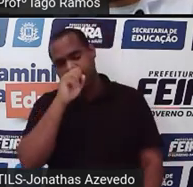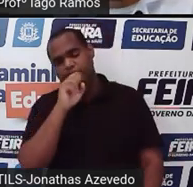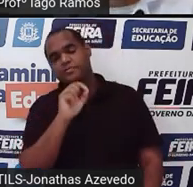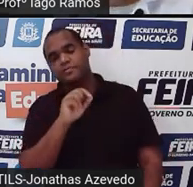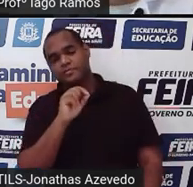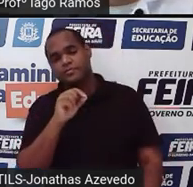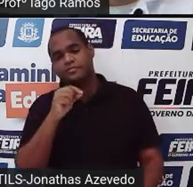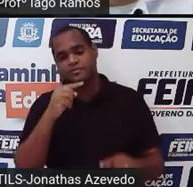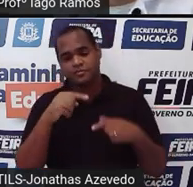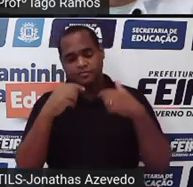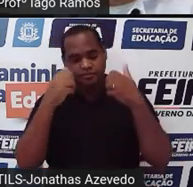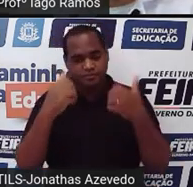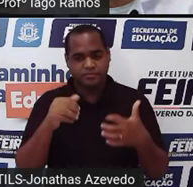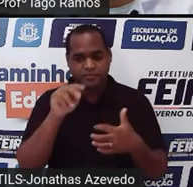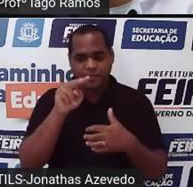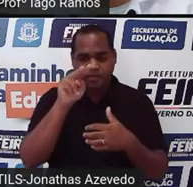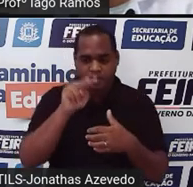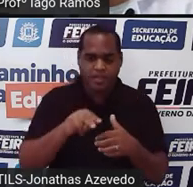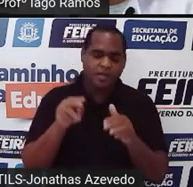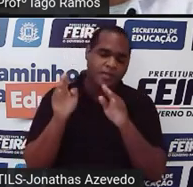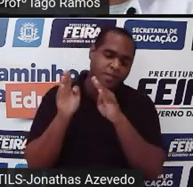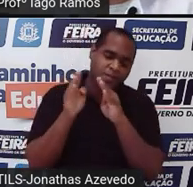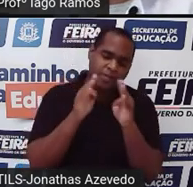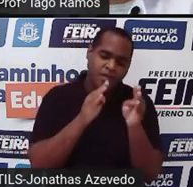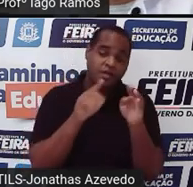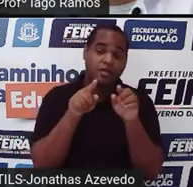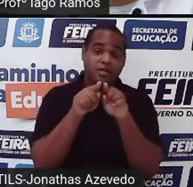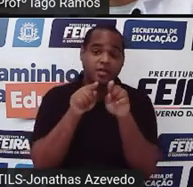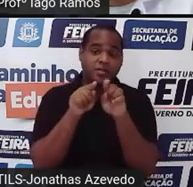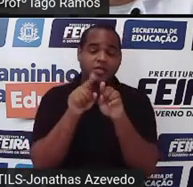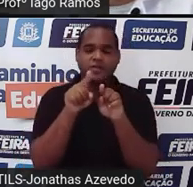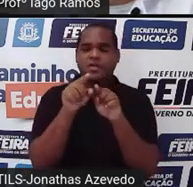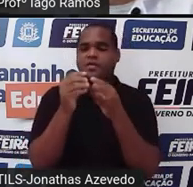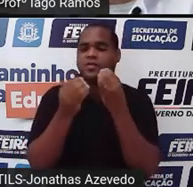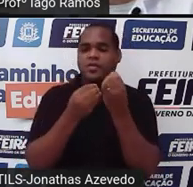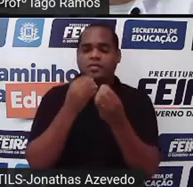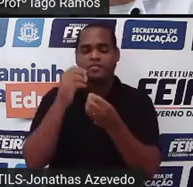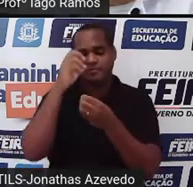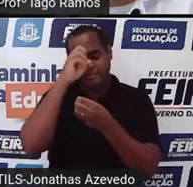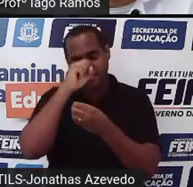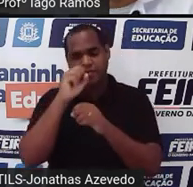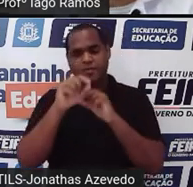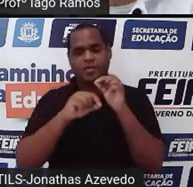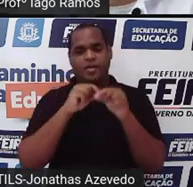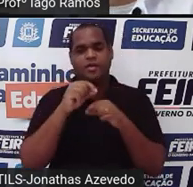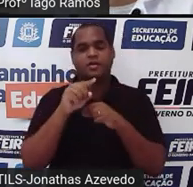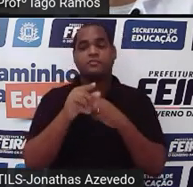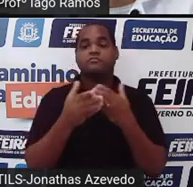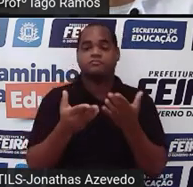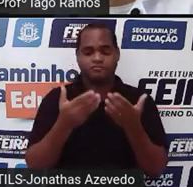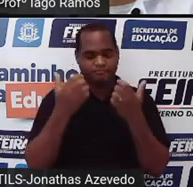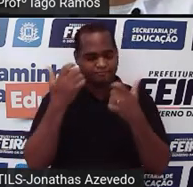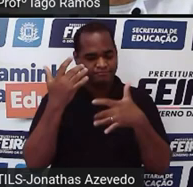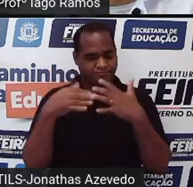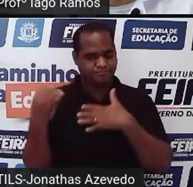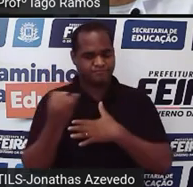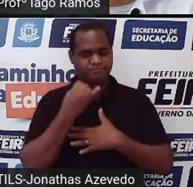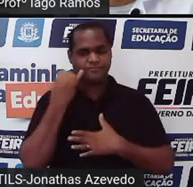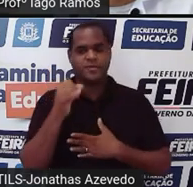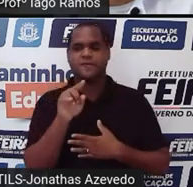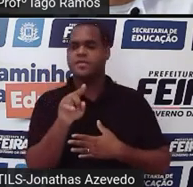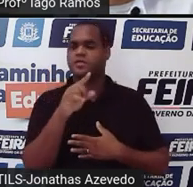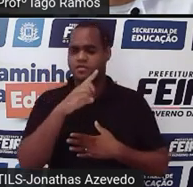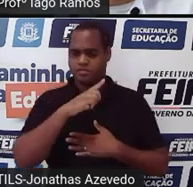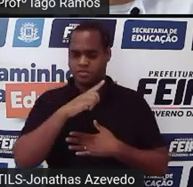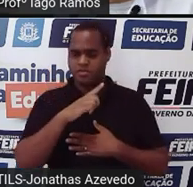depois você mesmo ler você mesmo Ale para ver como você aprendeu O que você aprendeu tá bom E aí você